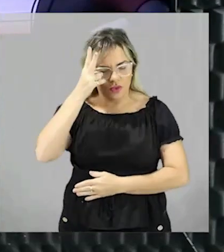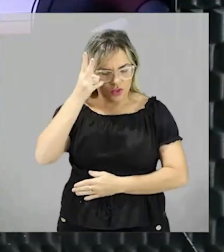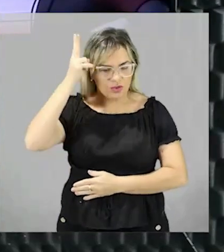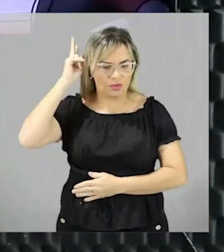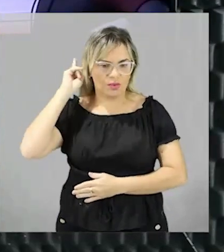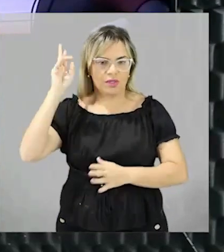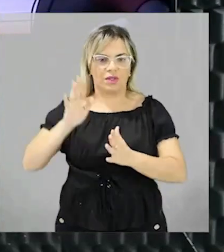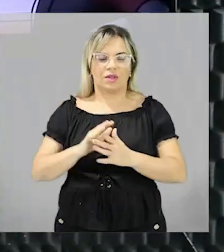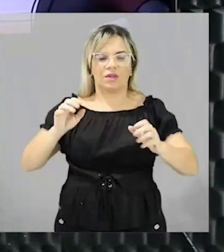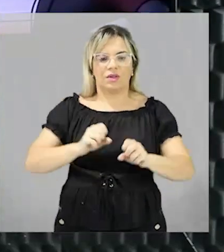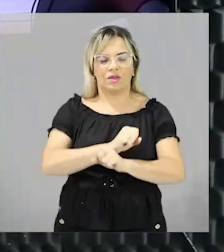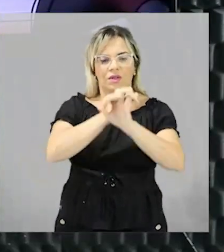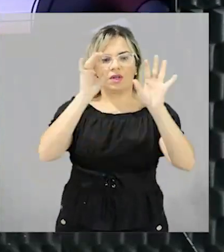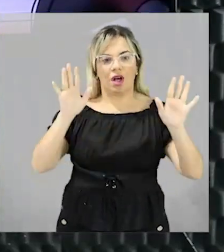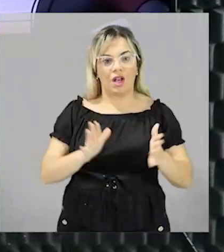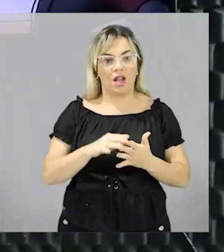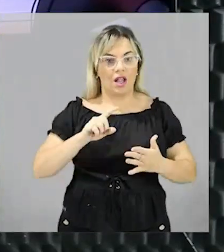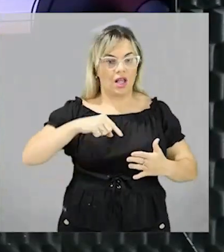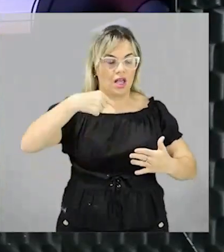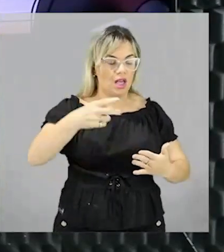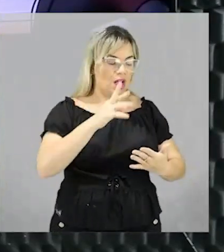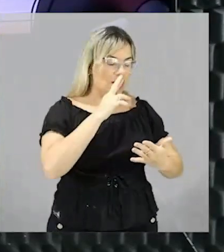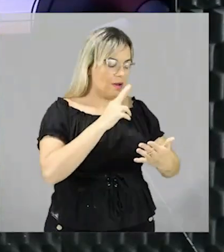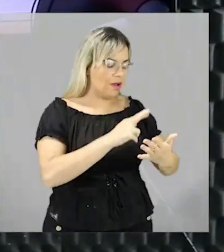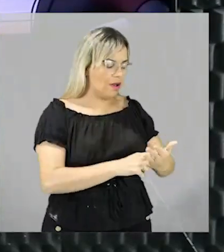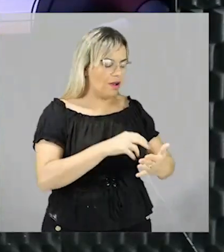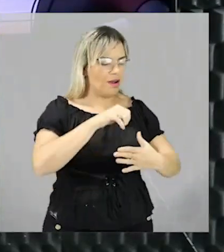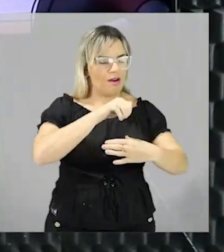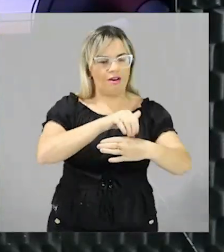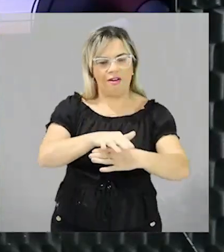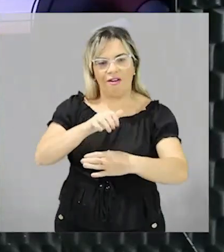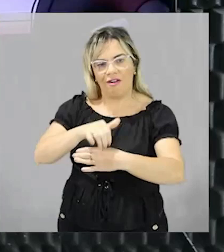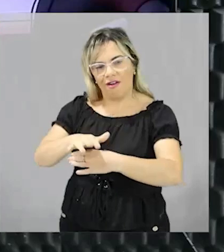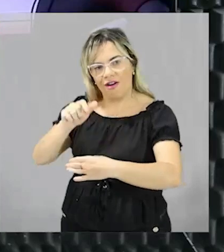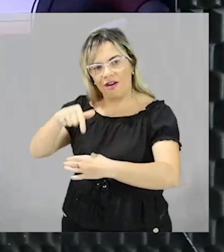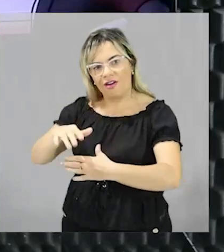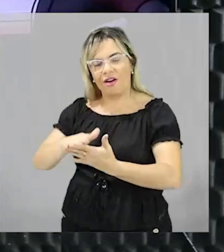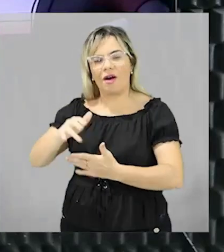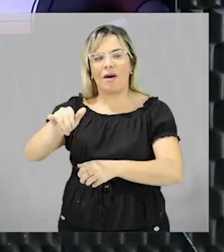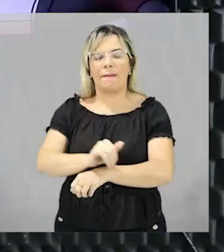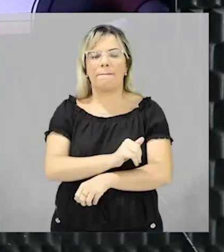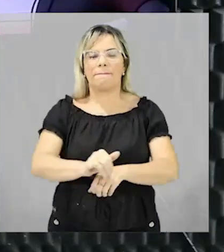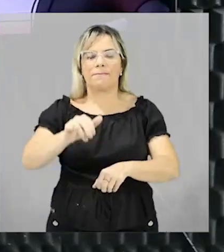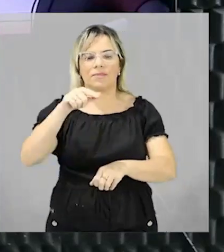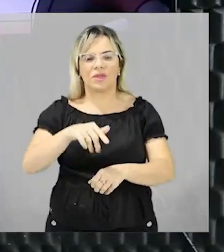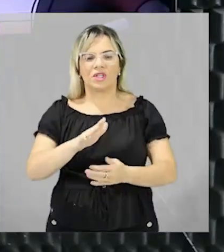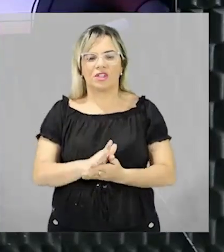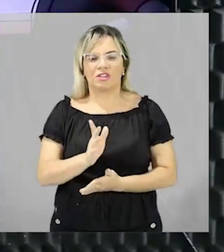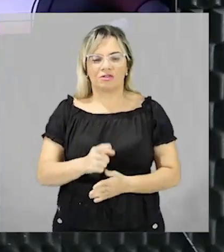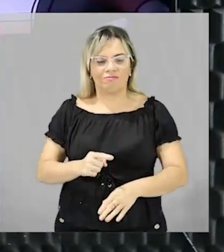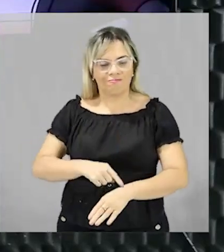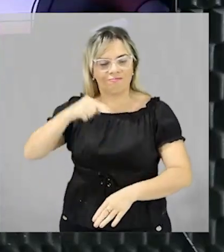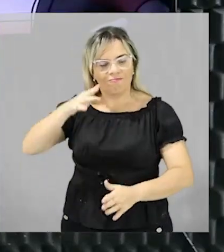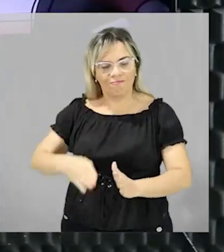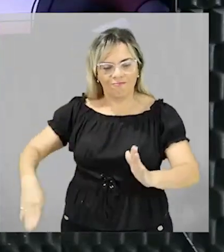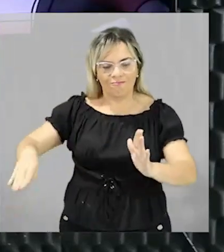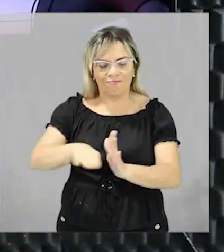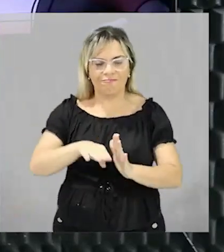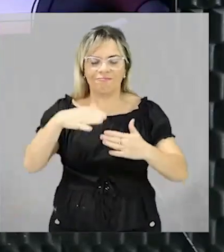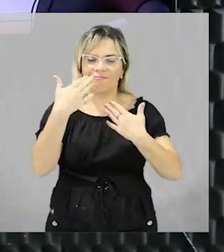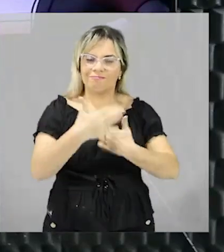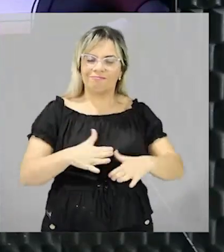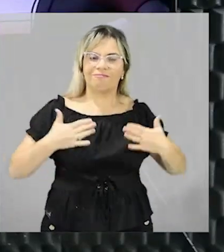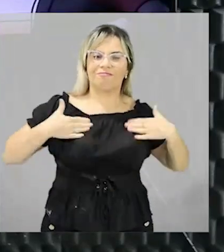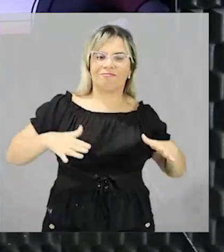certo? E claro, além da resolução, passando muita dica para ti, muita estratégia, para que na hora que tu chegue da prova tu esteja